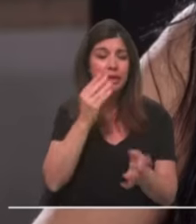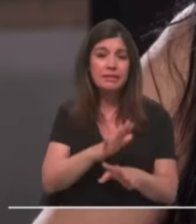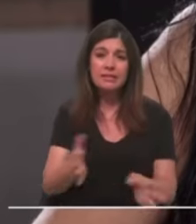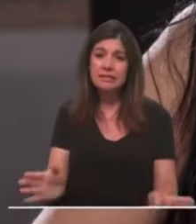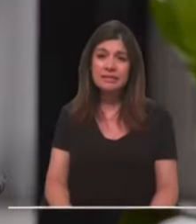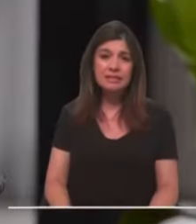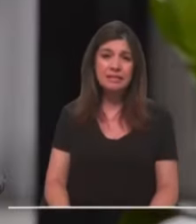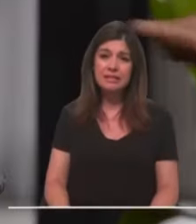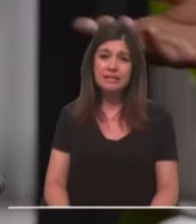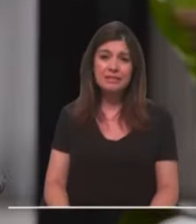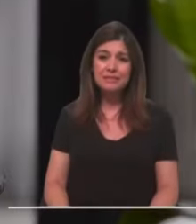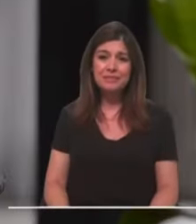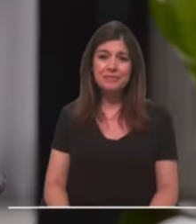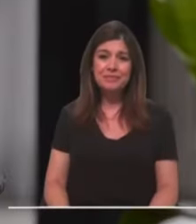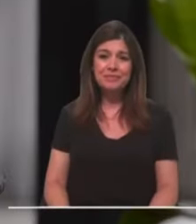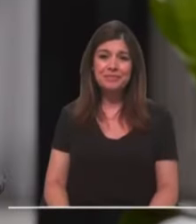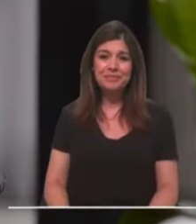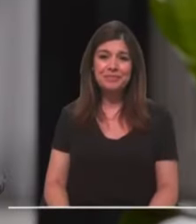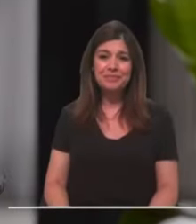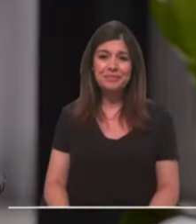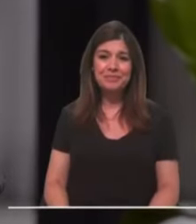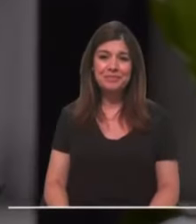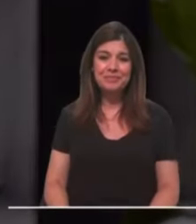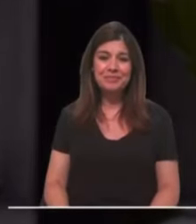assim, velha assim também.